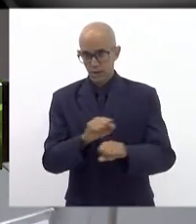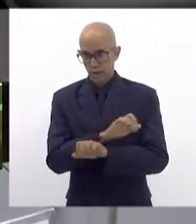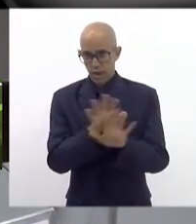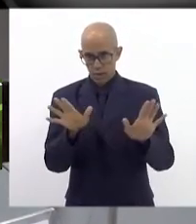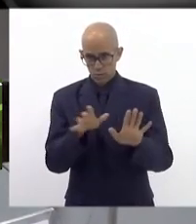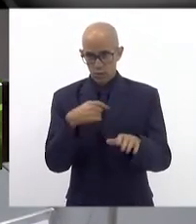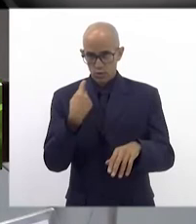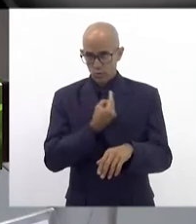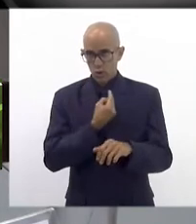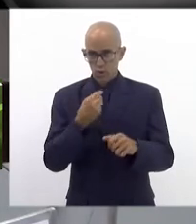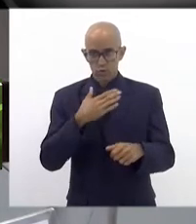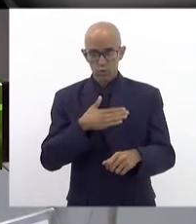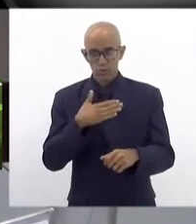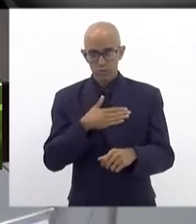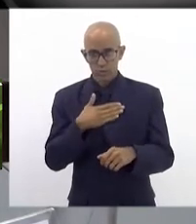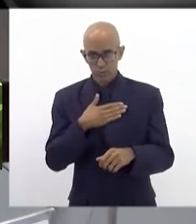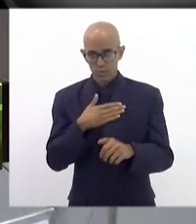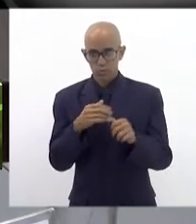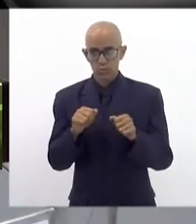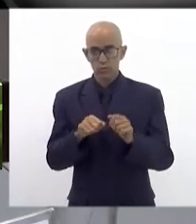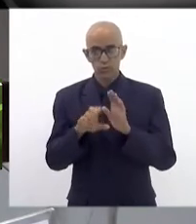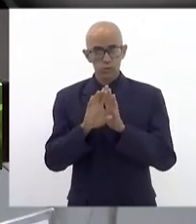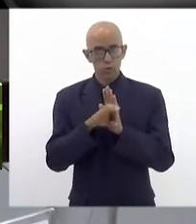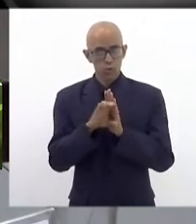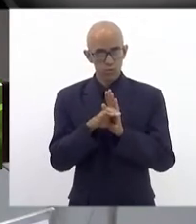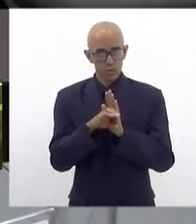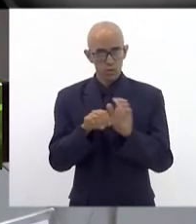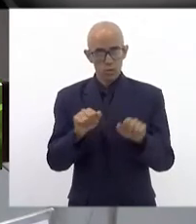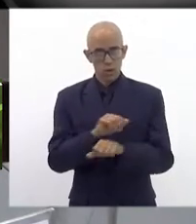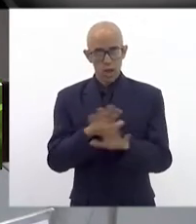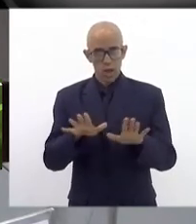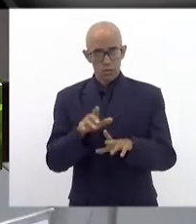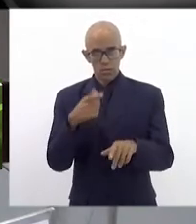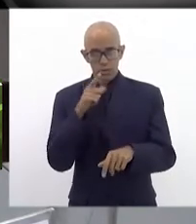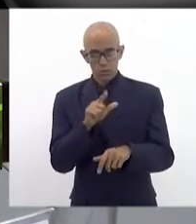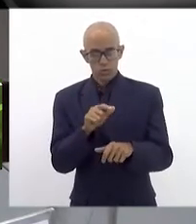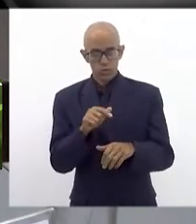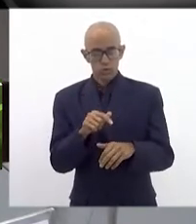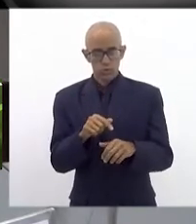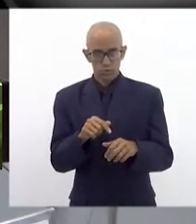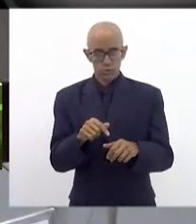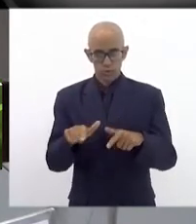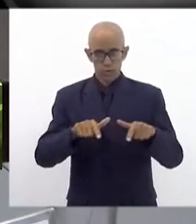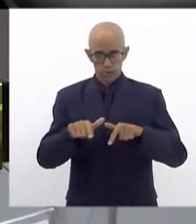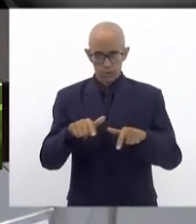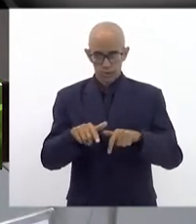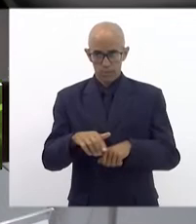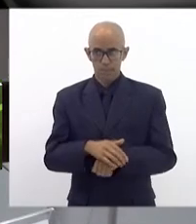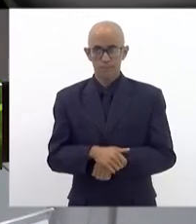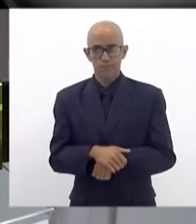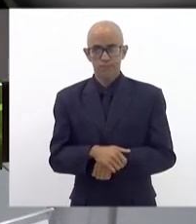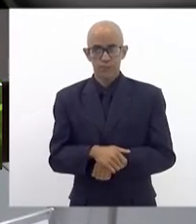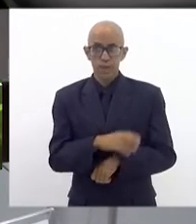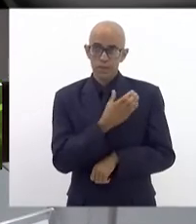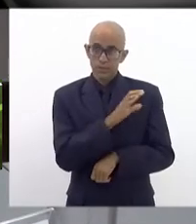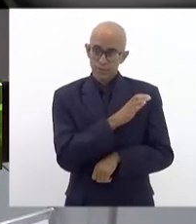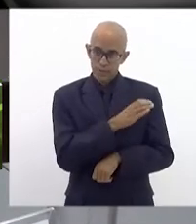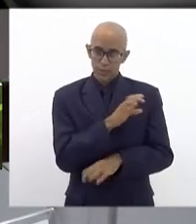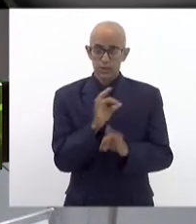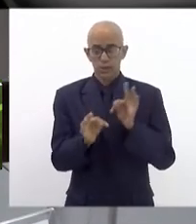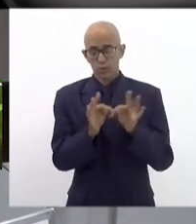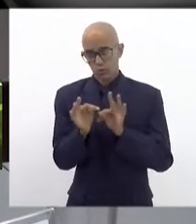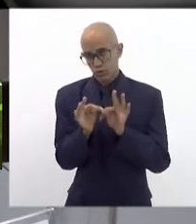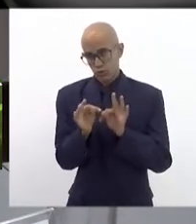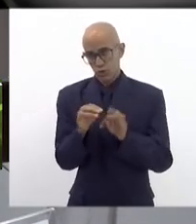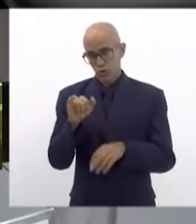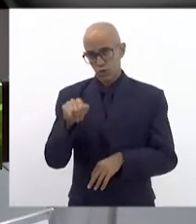e é necessário que o façamos para que a gente possa trabalhar em cima dessa definição. Ciência, tecnologia e inovação pode